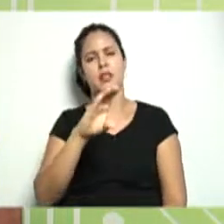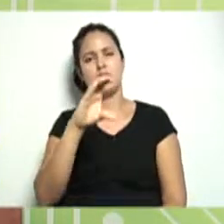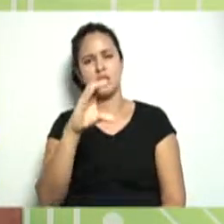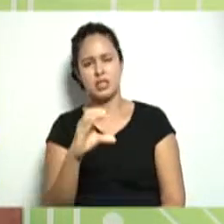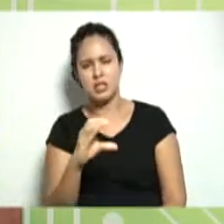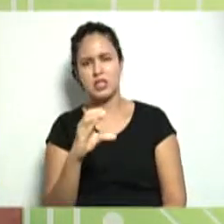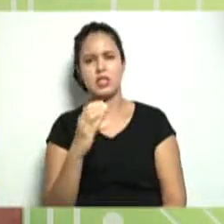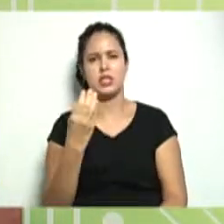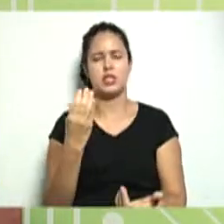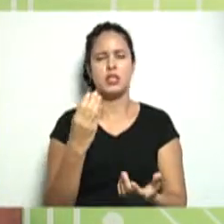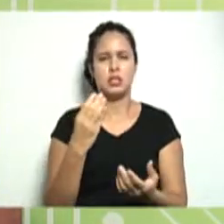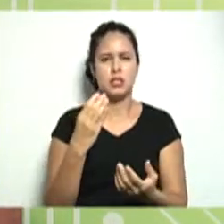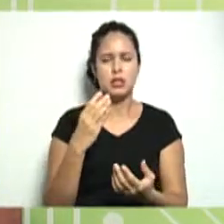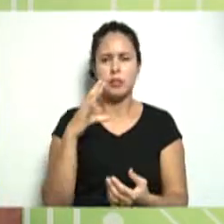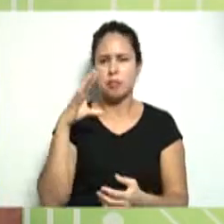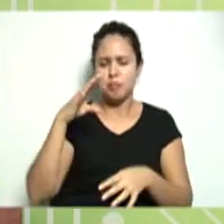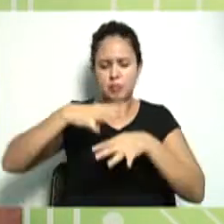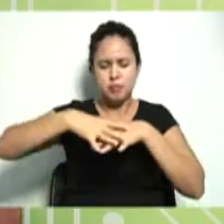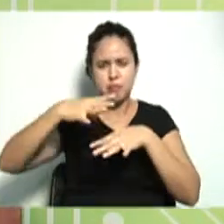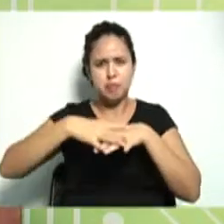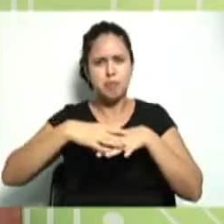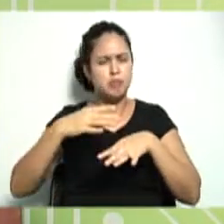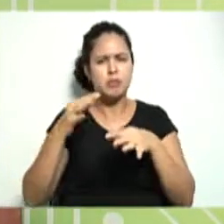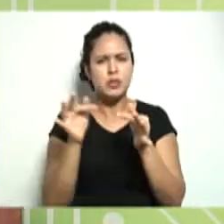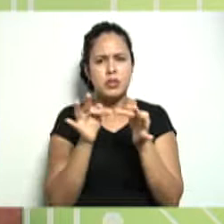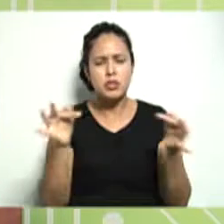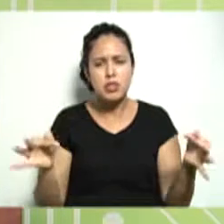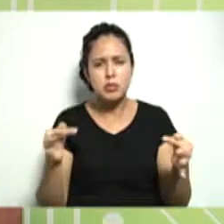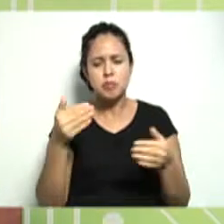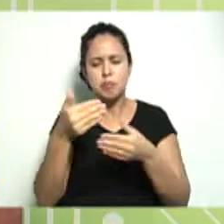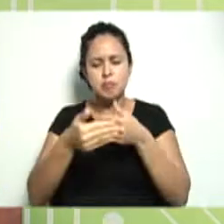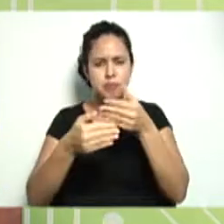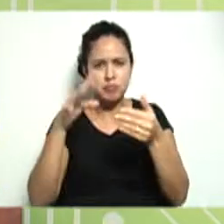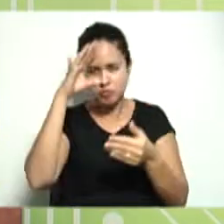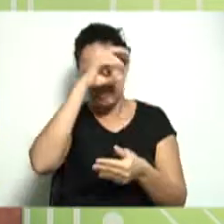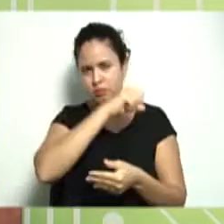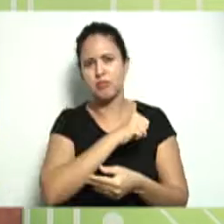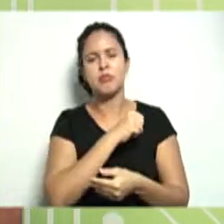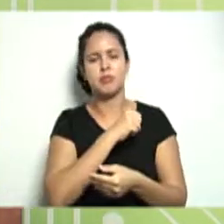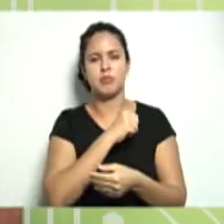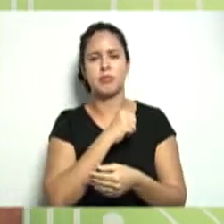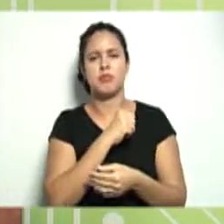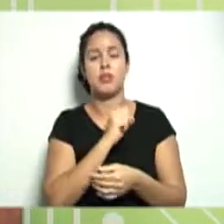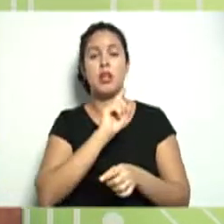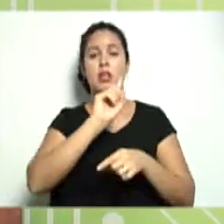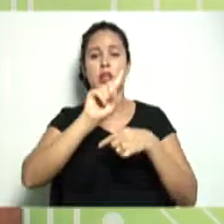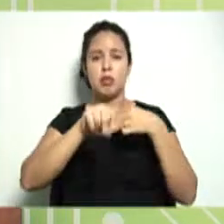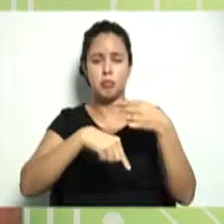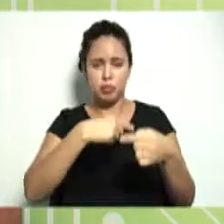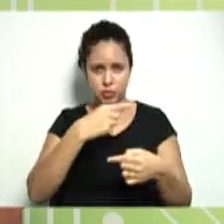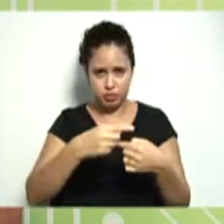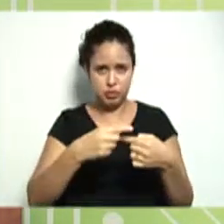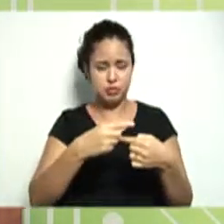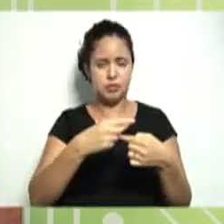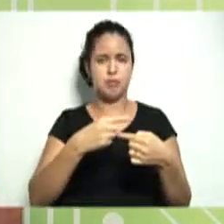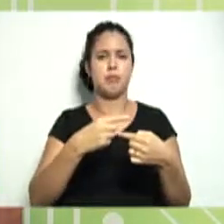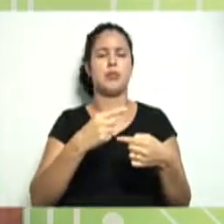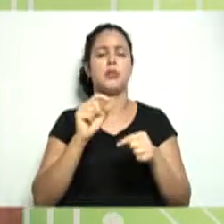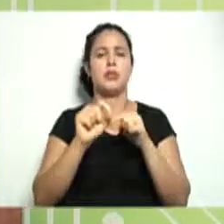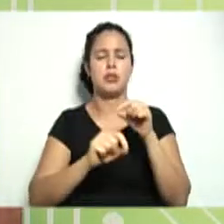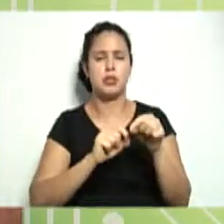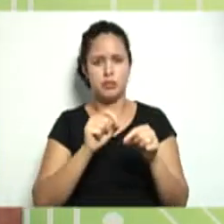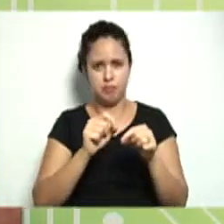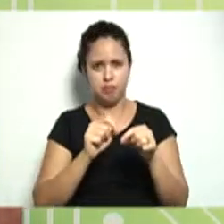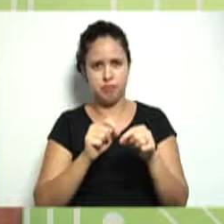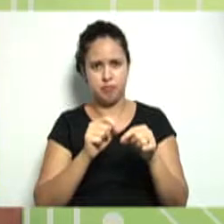fazer pequenos cálculos. Mas quando essa criança vai para a creche ou ela vai para a escolinha,